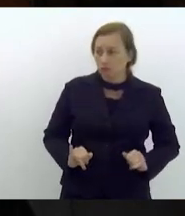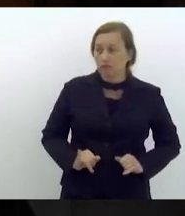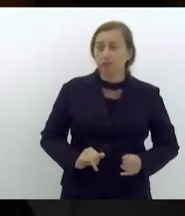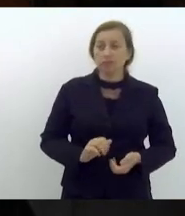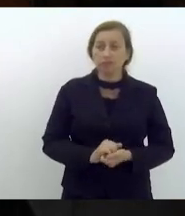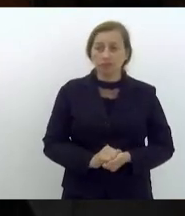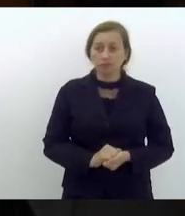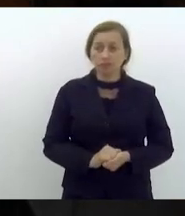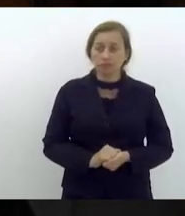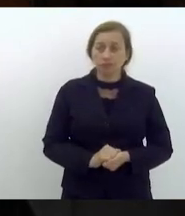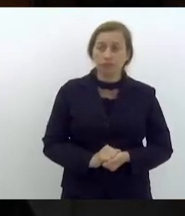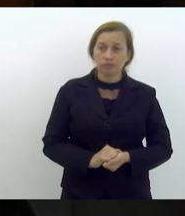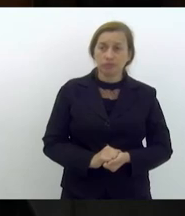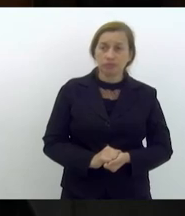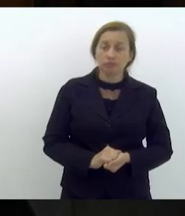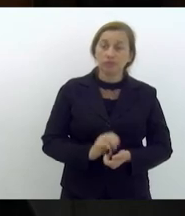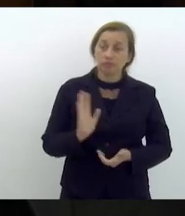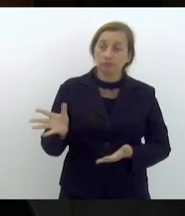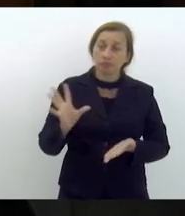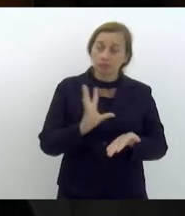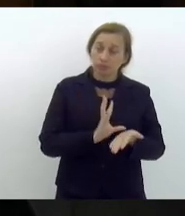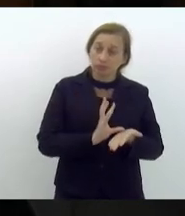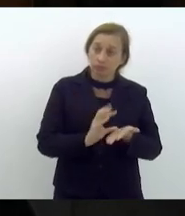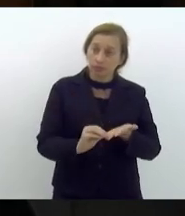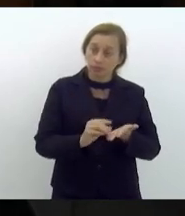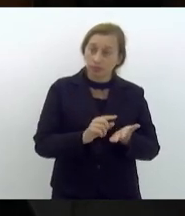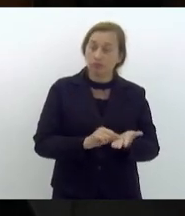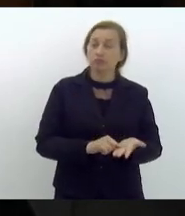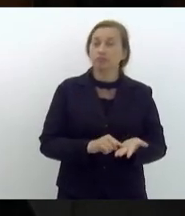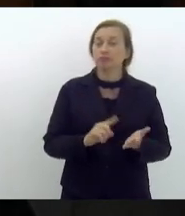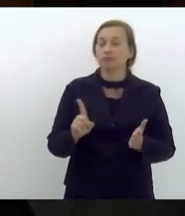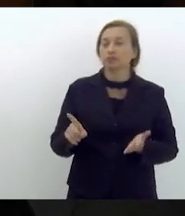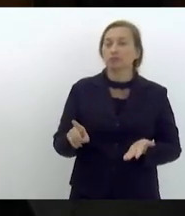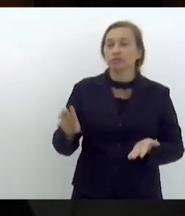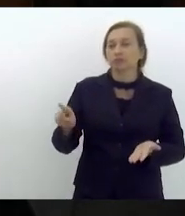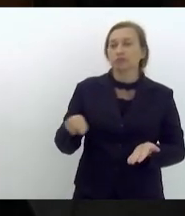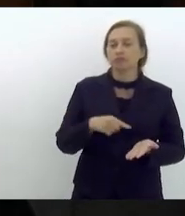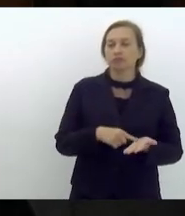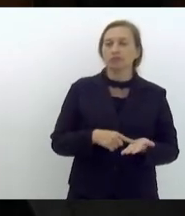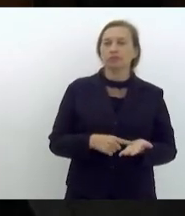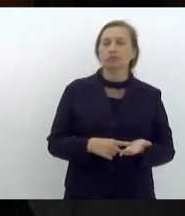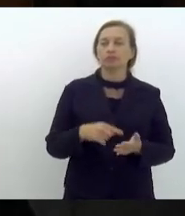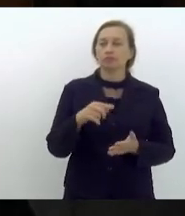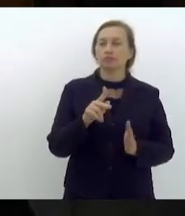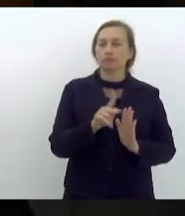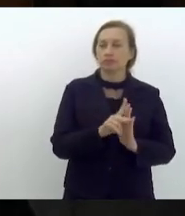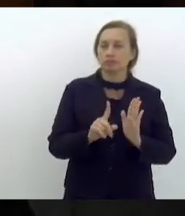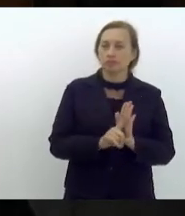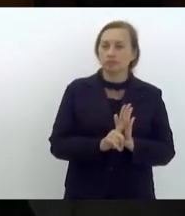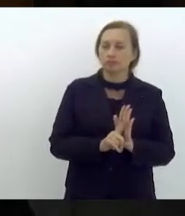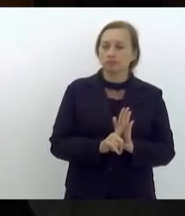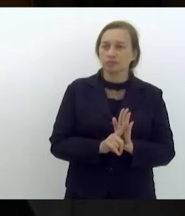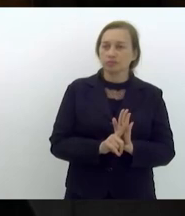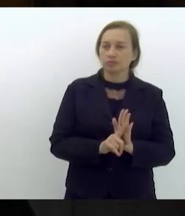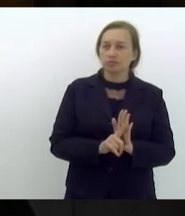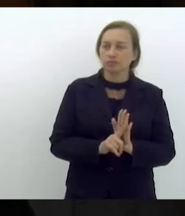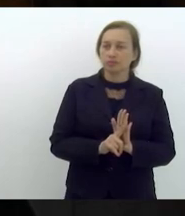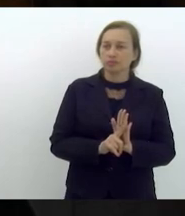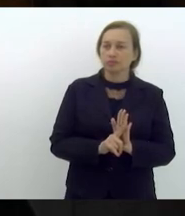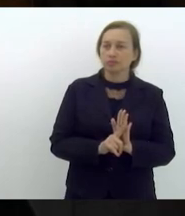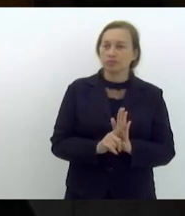eu já trouxe a pauta um projeto de lei criando a taxa ambiental